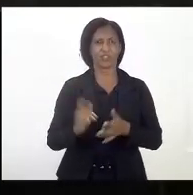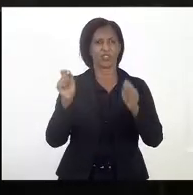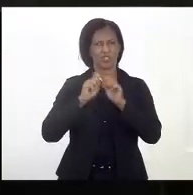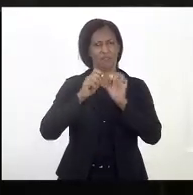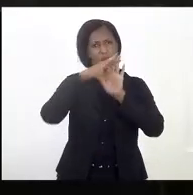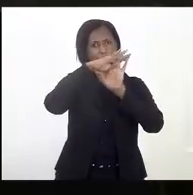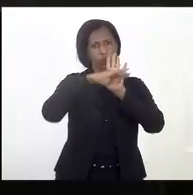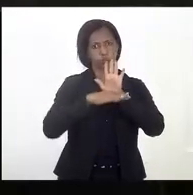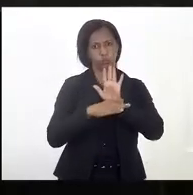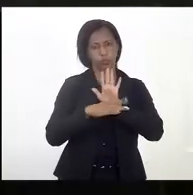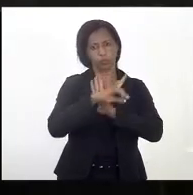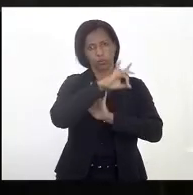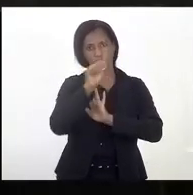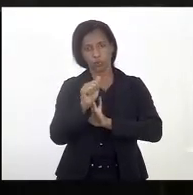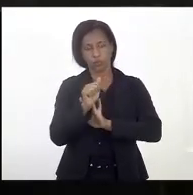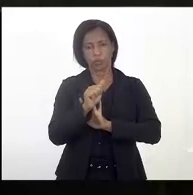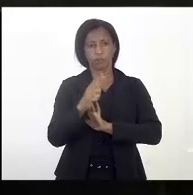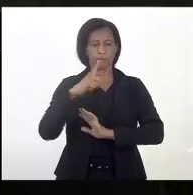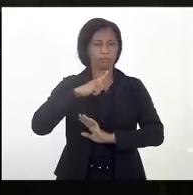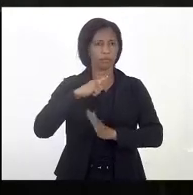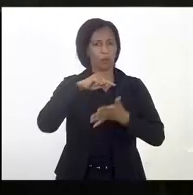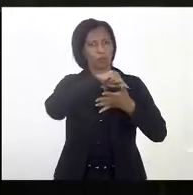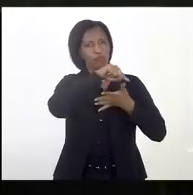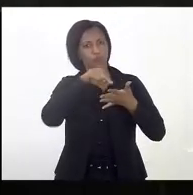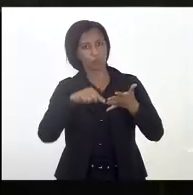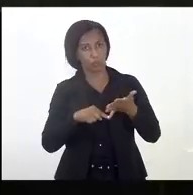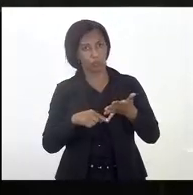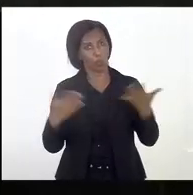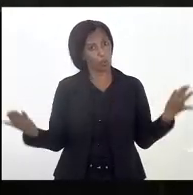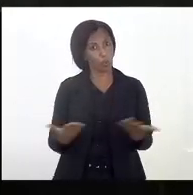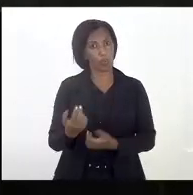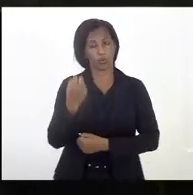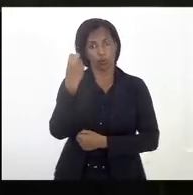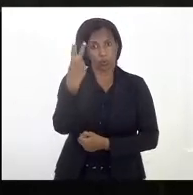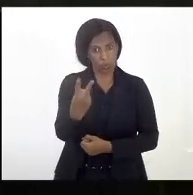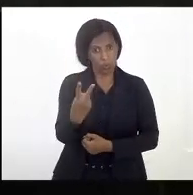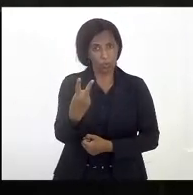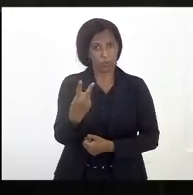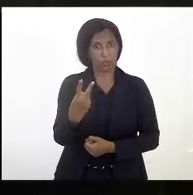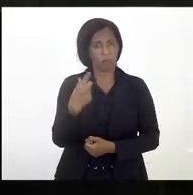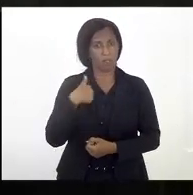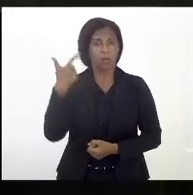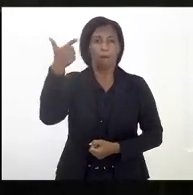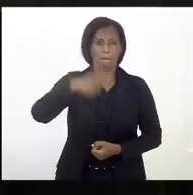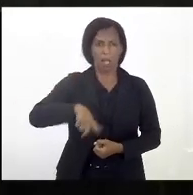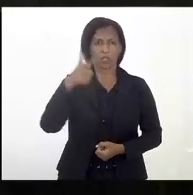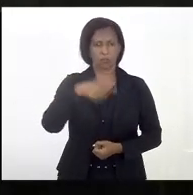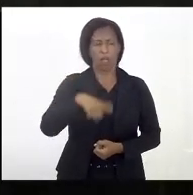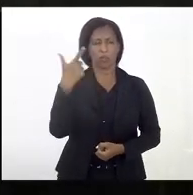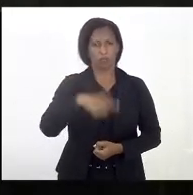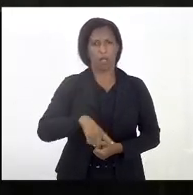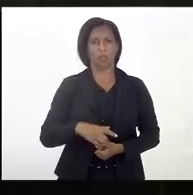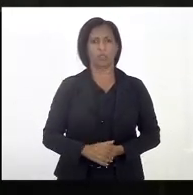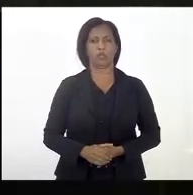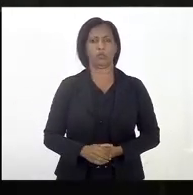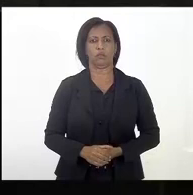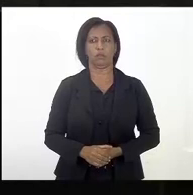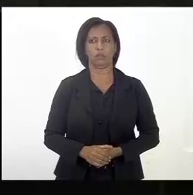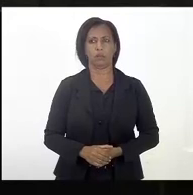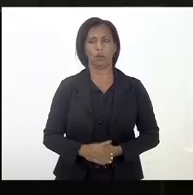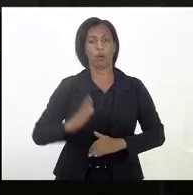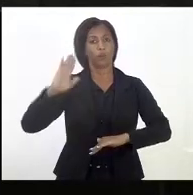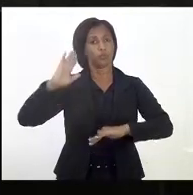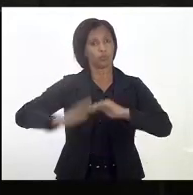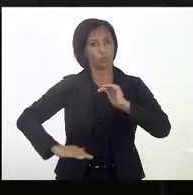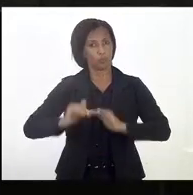durante a ordem do dia mais trazendo alguns casos específicos hoje eu trouxe dois vou trazer mais largo no plenário mencionou o